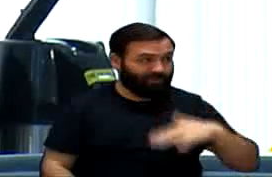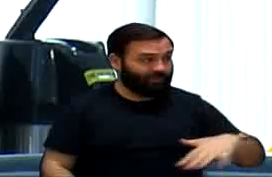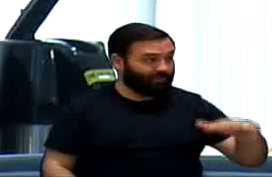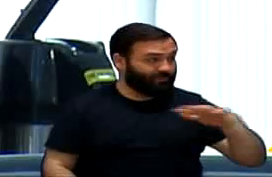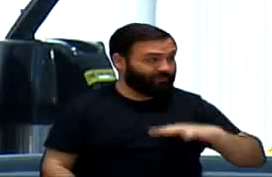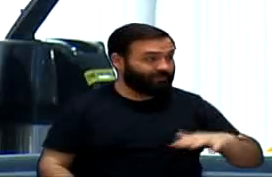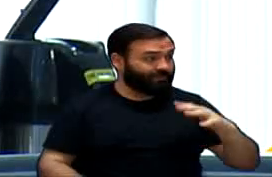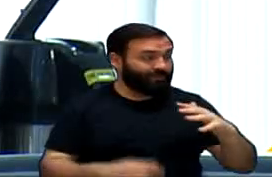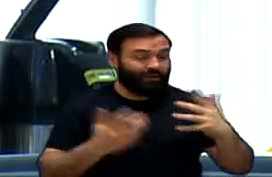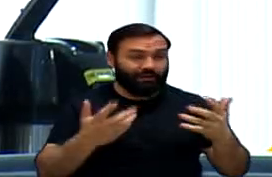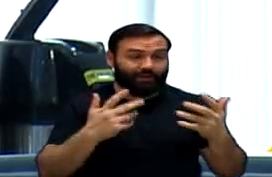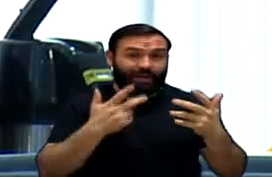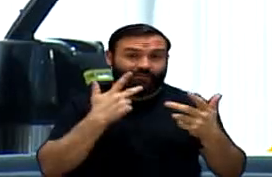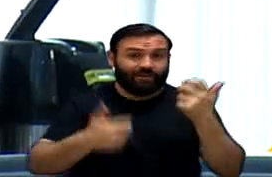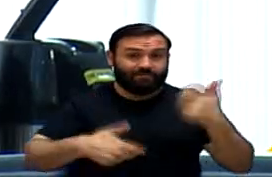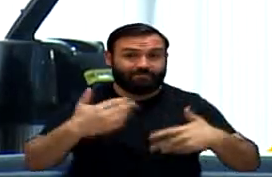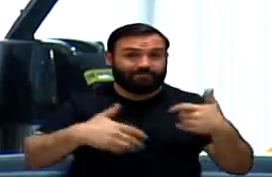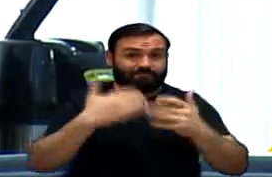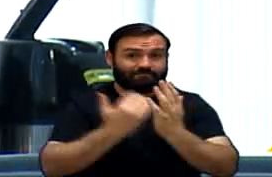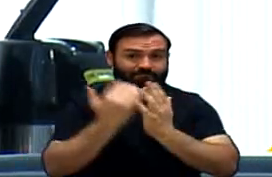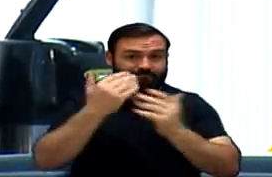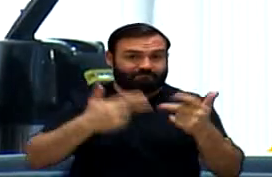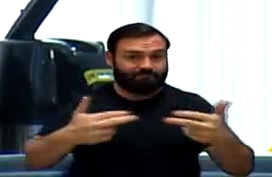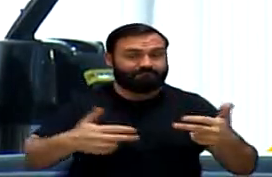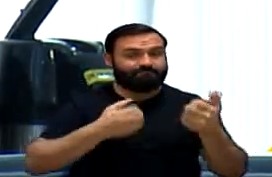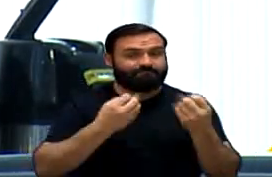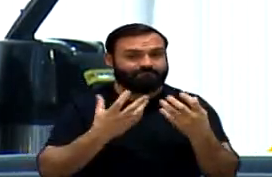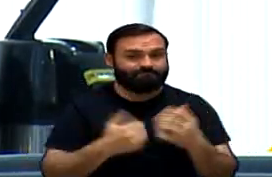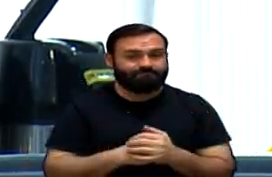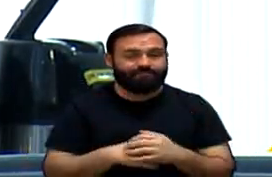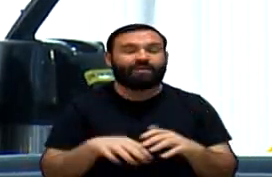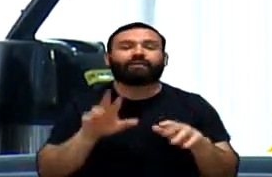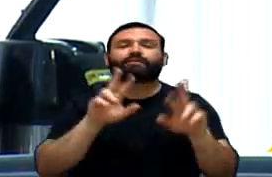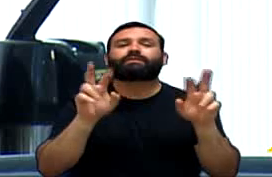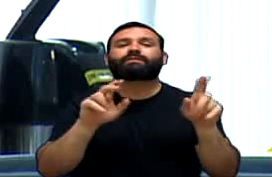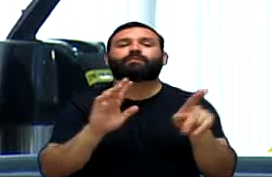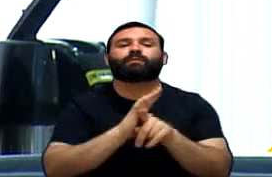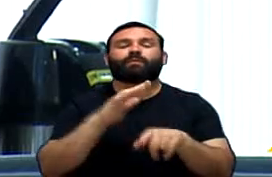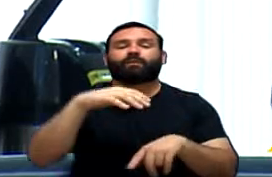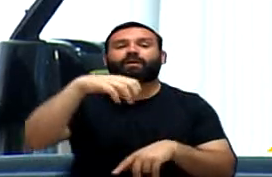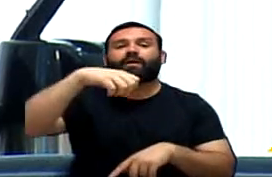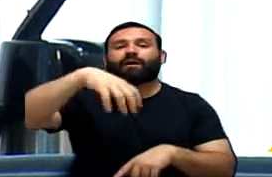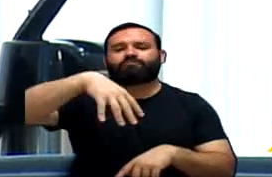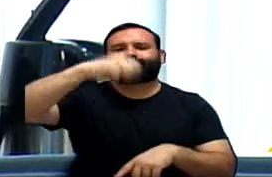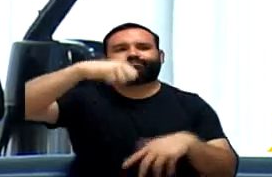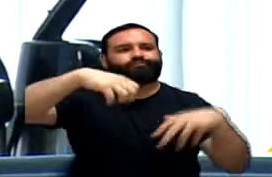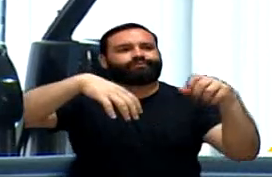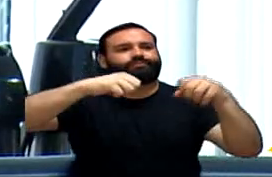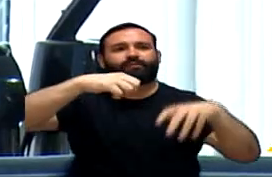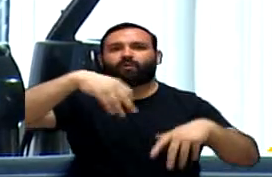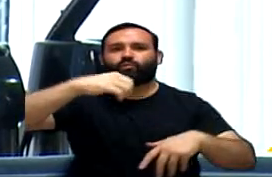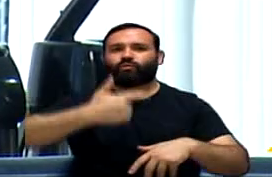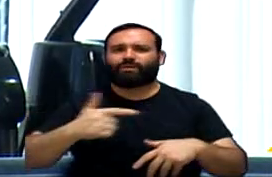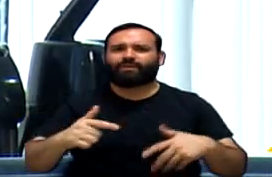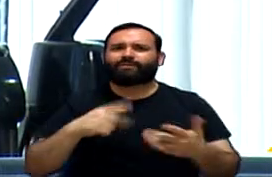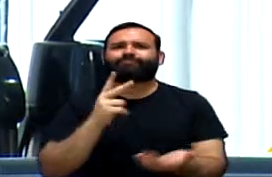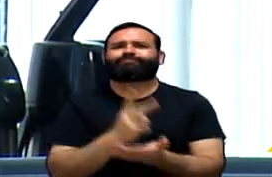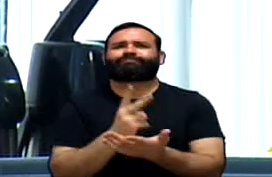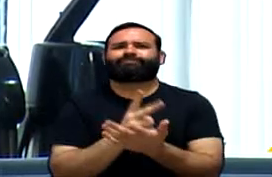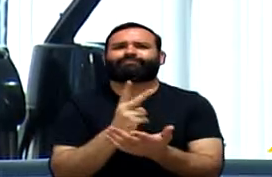querendo falar mais sobre as coisas que bom eh sobre a questão da falta iluminação é tão recorrente